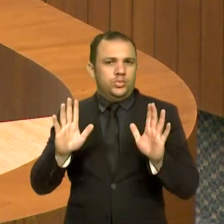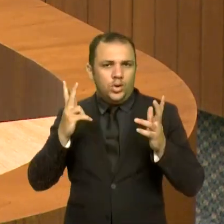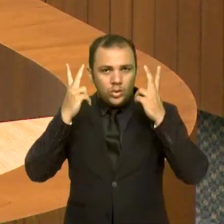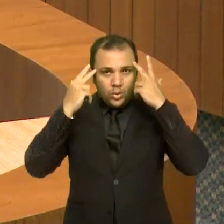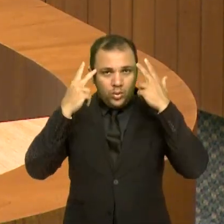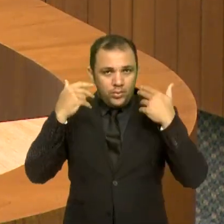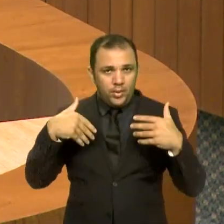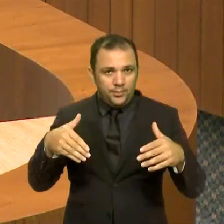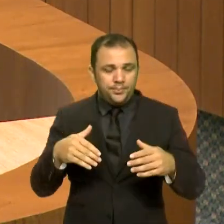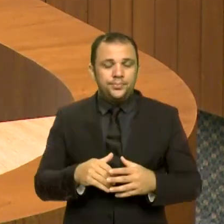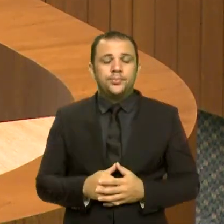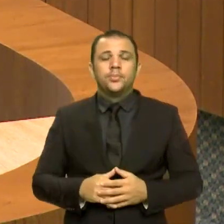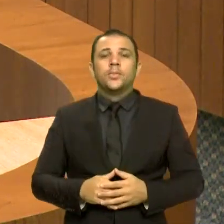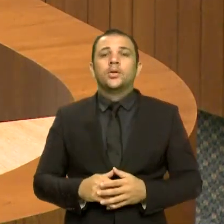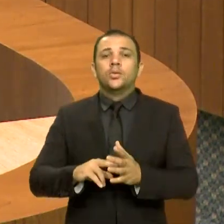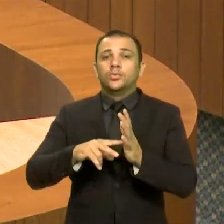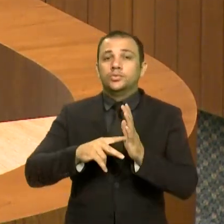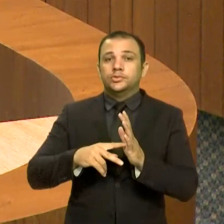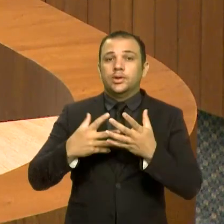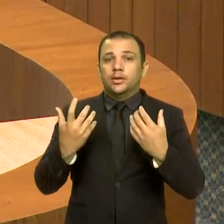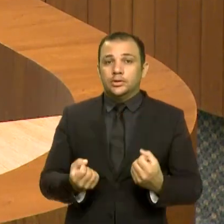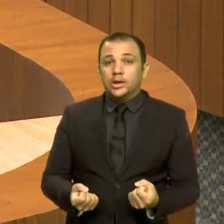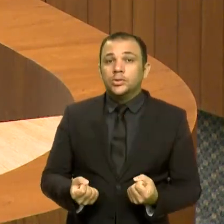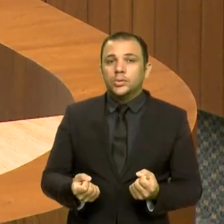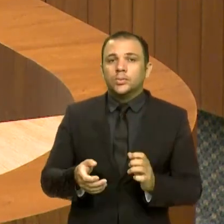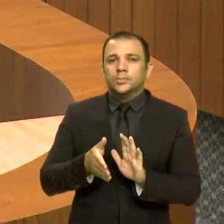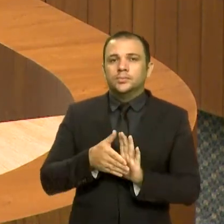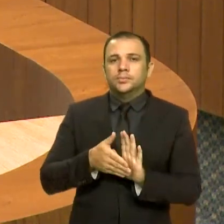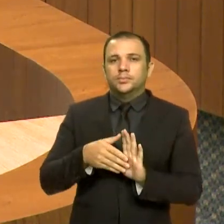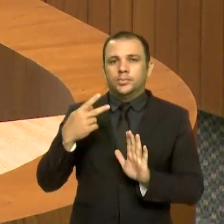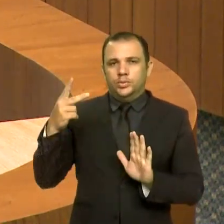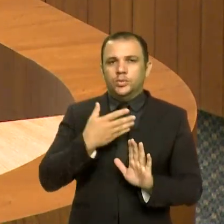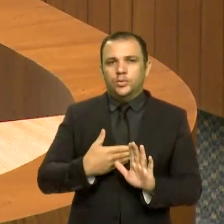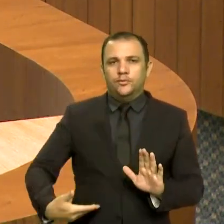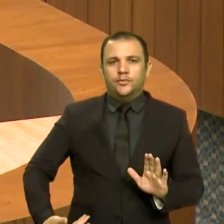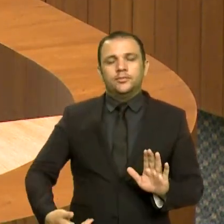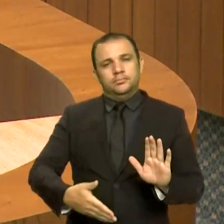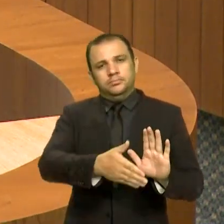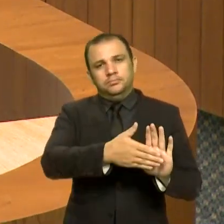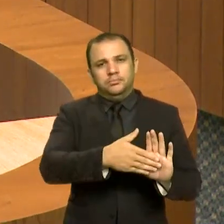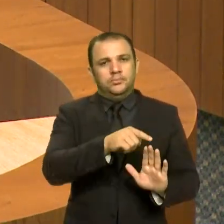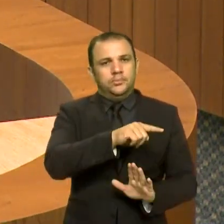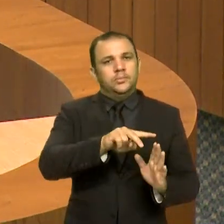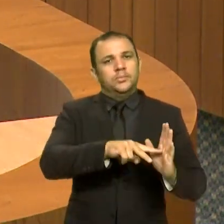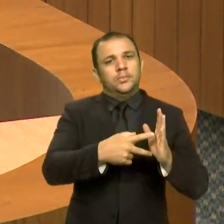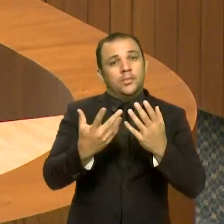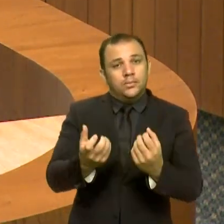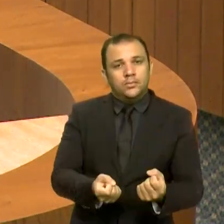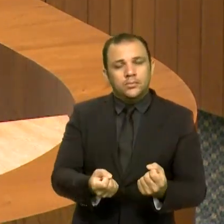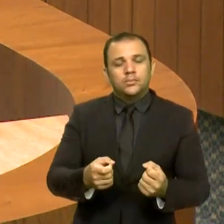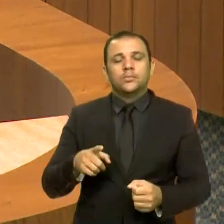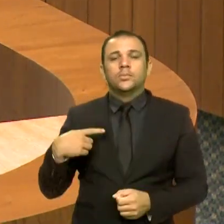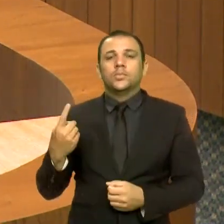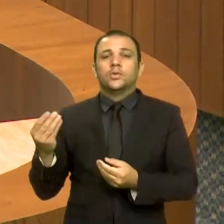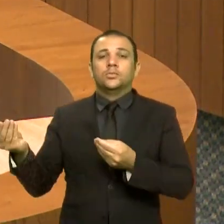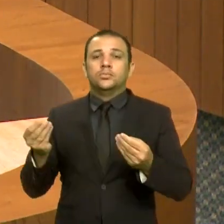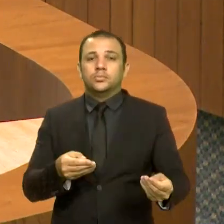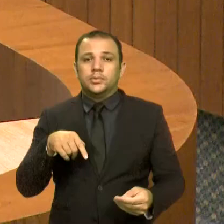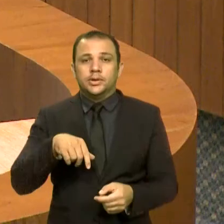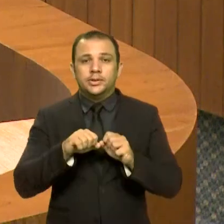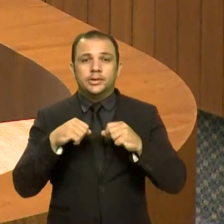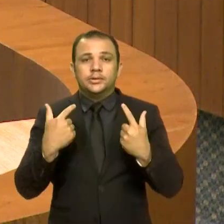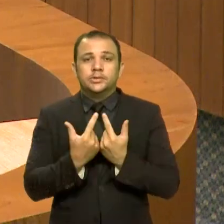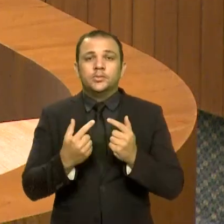sindicato acatou a proposta do governo do Estado, recebemos a medida provisória do governo do Estado, medida provisória